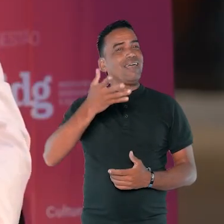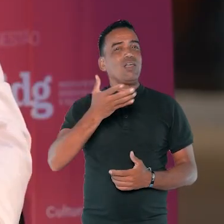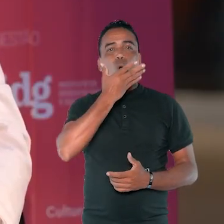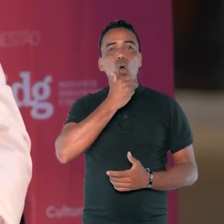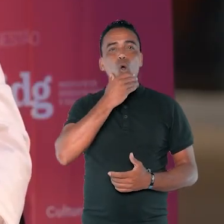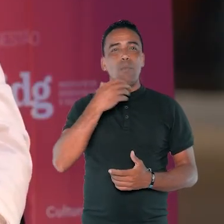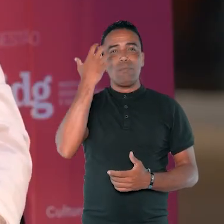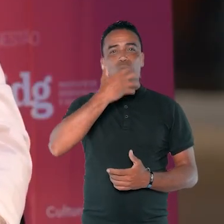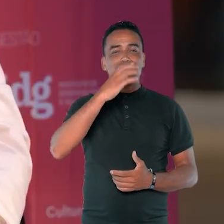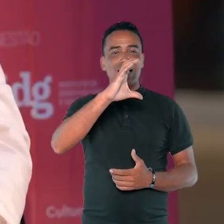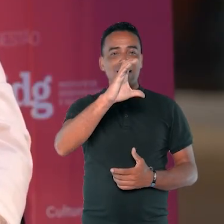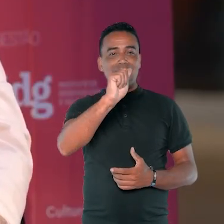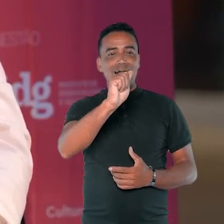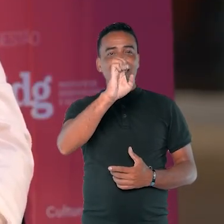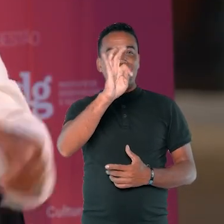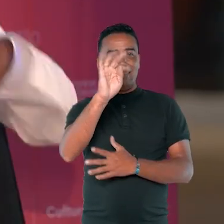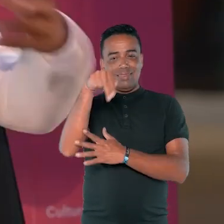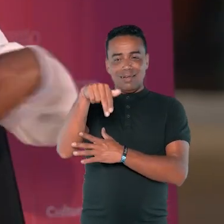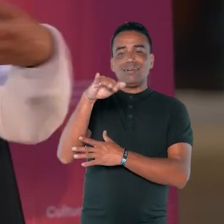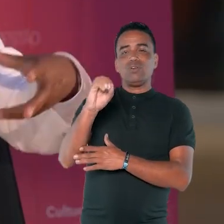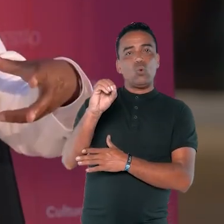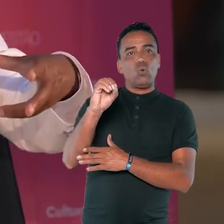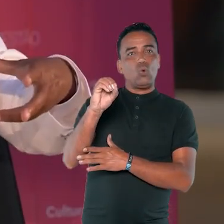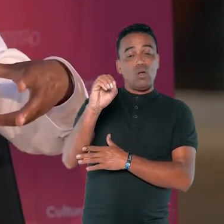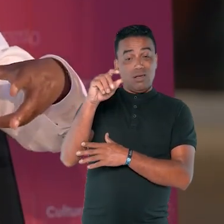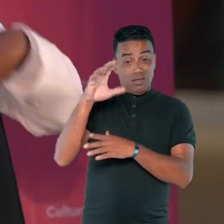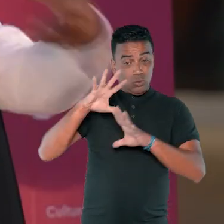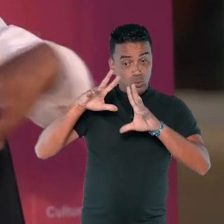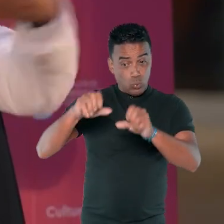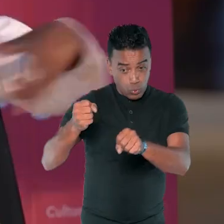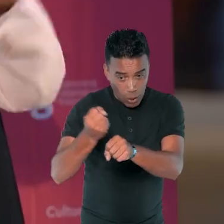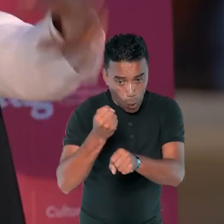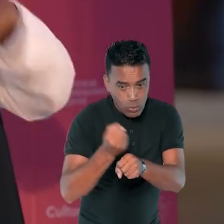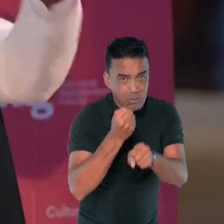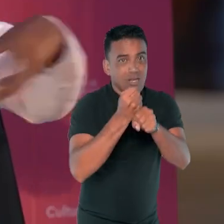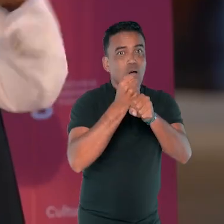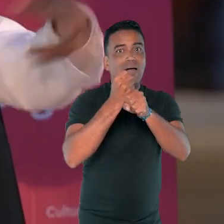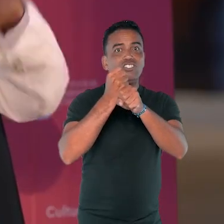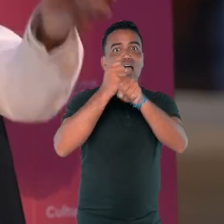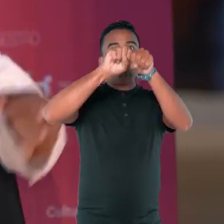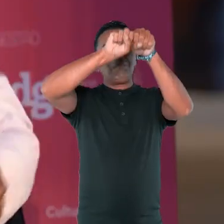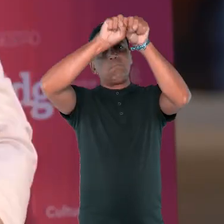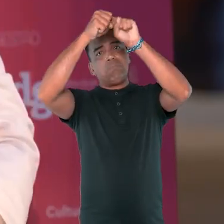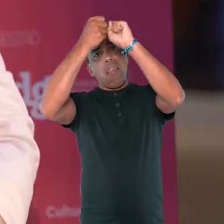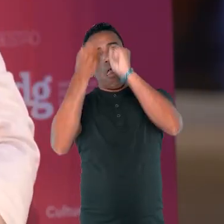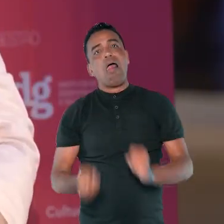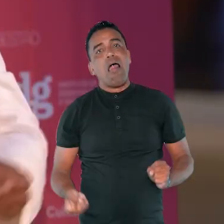né? Que aqui tudo é construção e já é ruína. Você está construindo e, ao mesmo tempo, já está